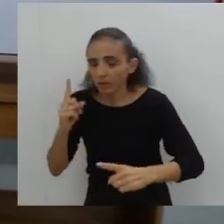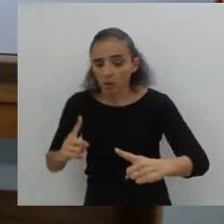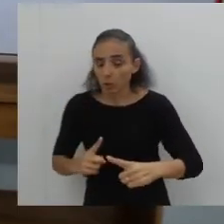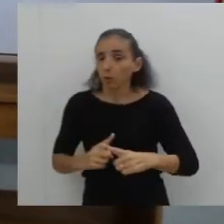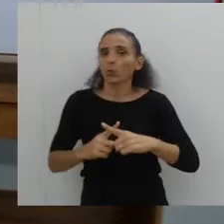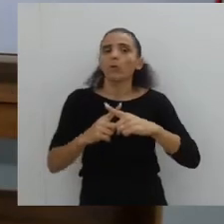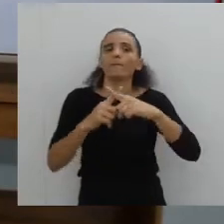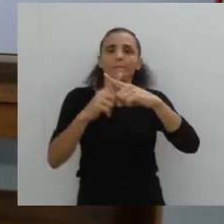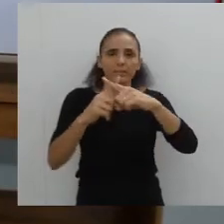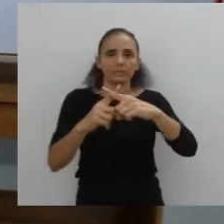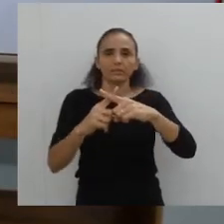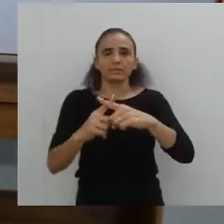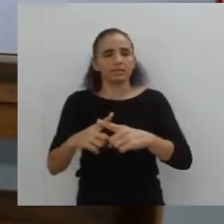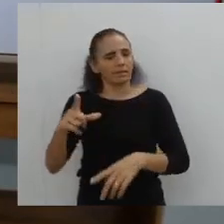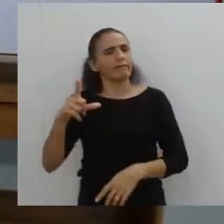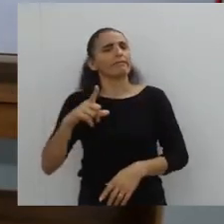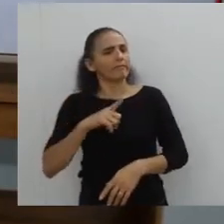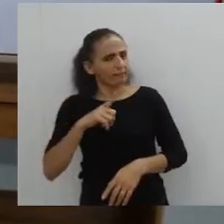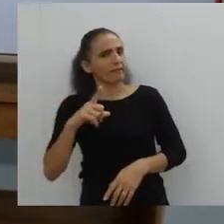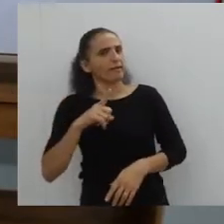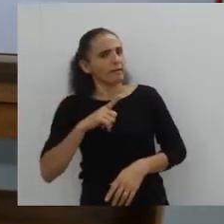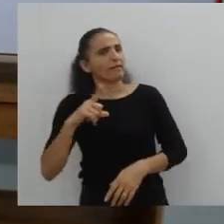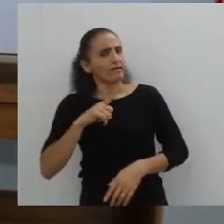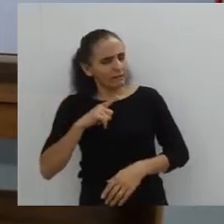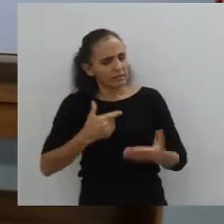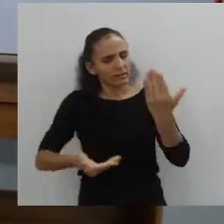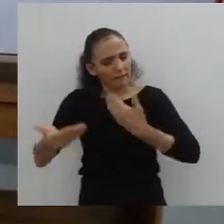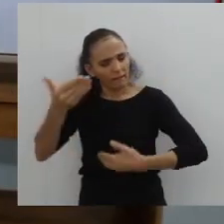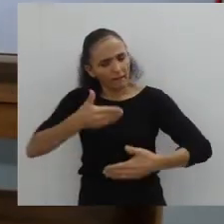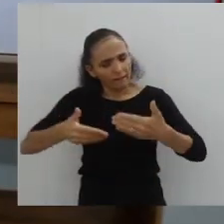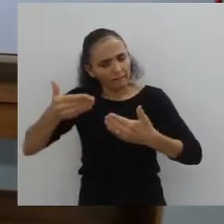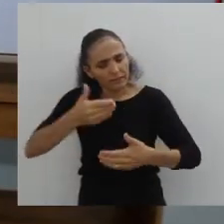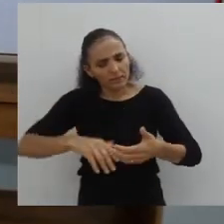competição ela existe, ela está presente no jogo,